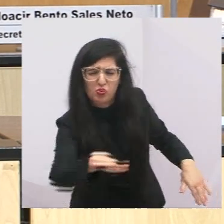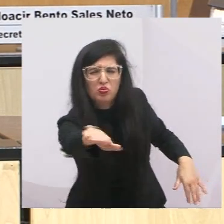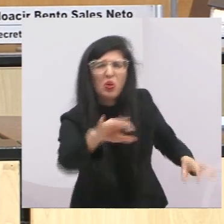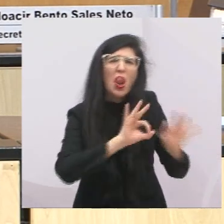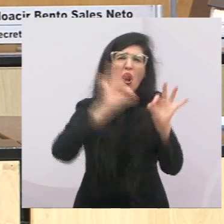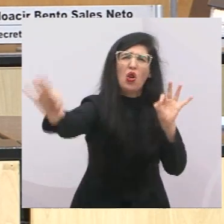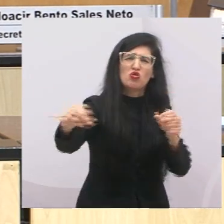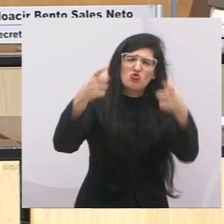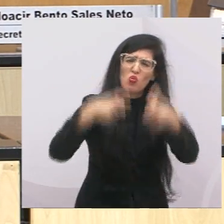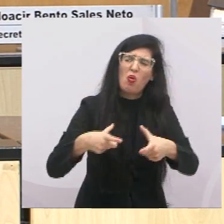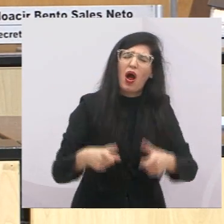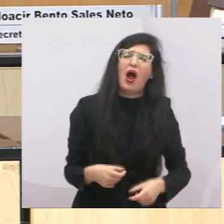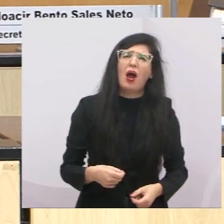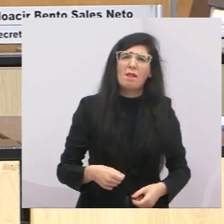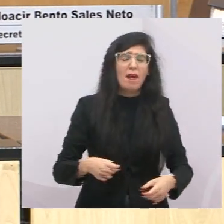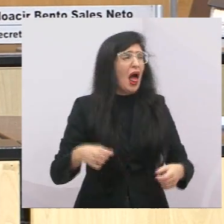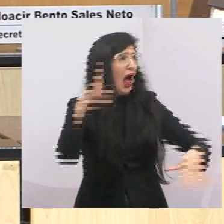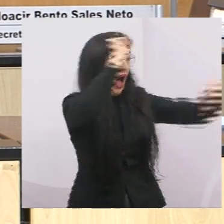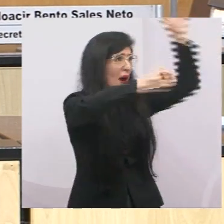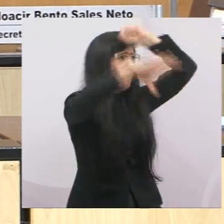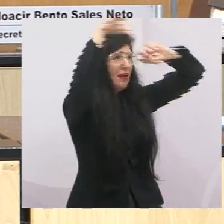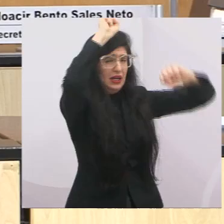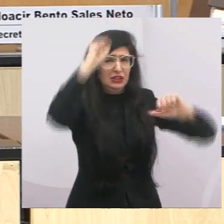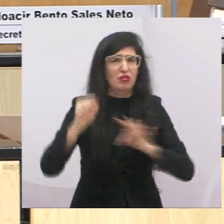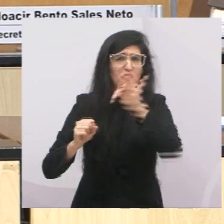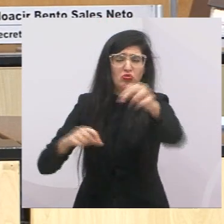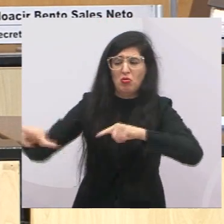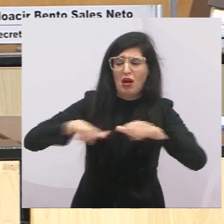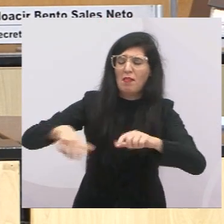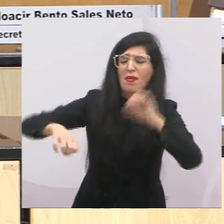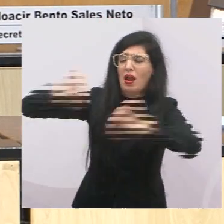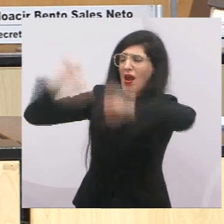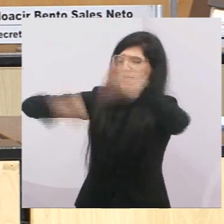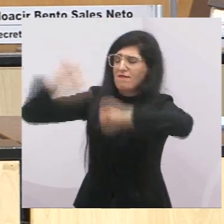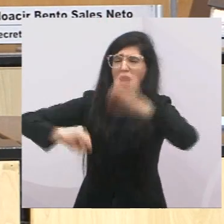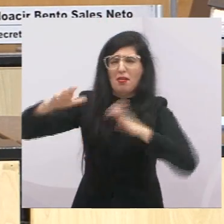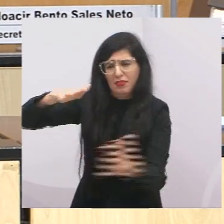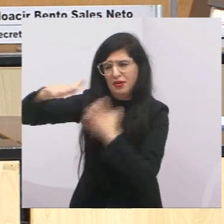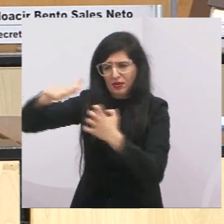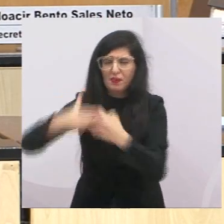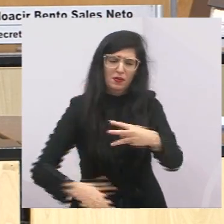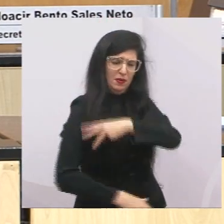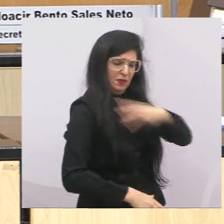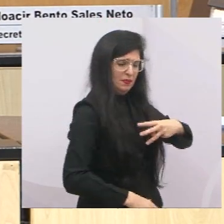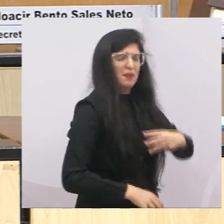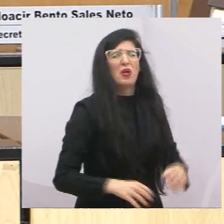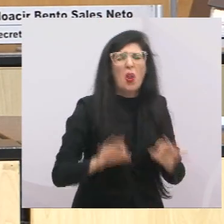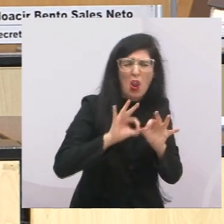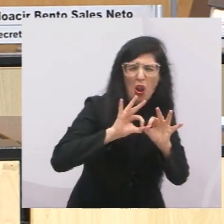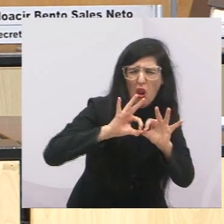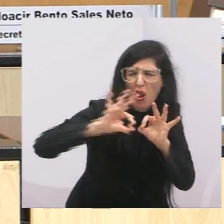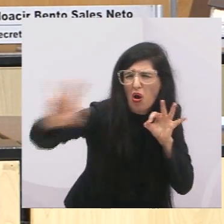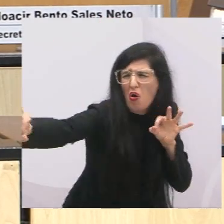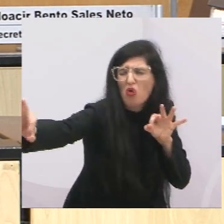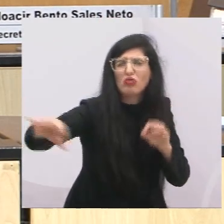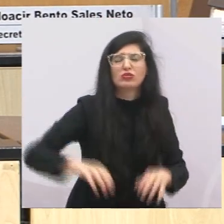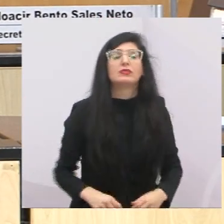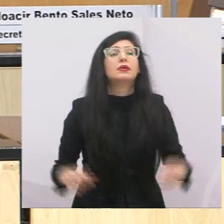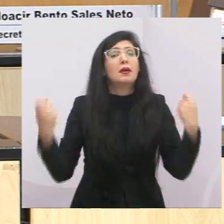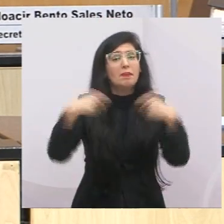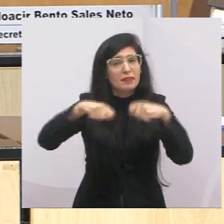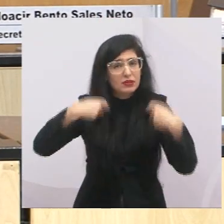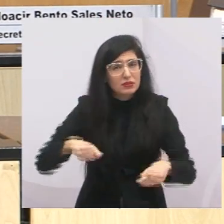Considerando a evasão escolar e a existência de adolescentes ociosos nas vias dos bairros, sendo imprescindível o investimento em